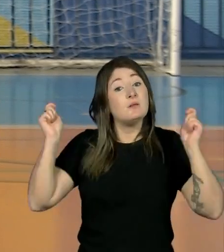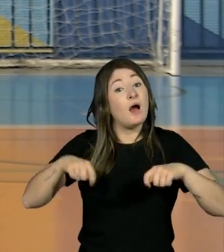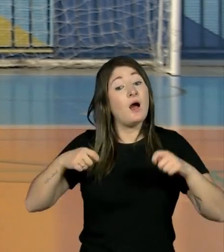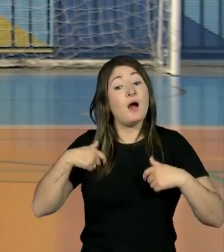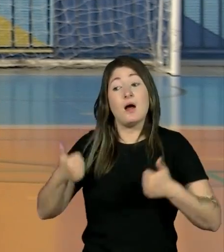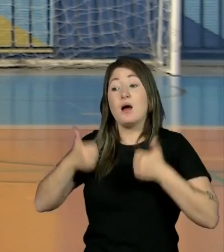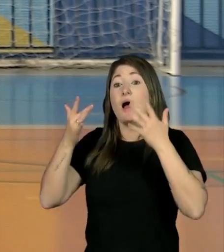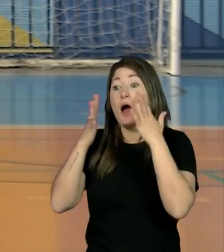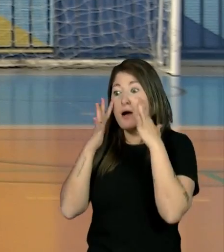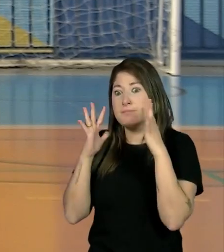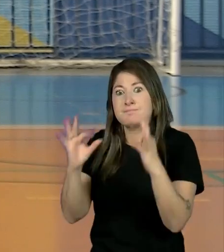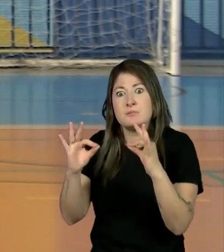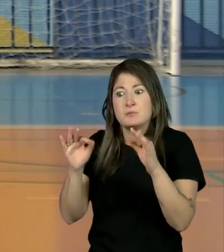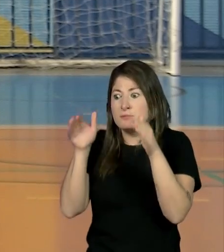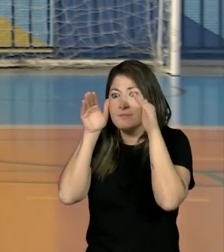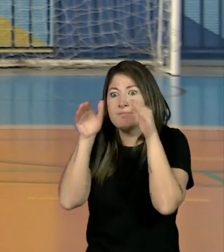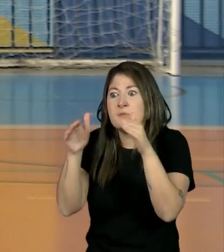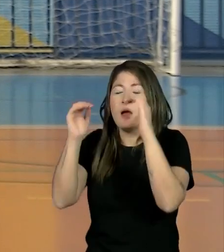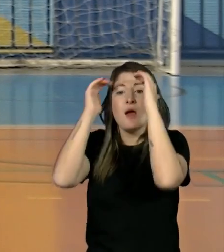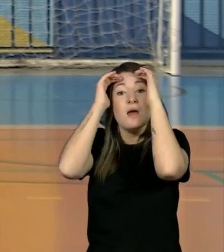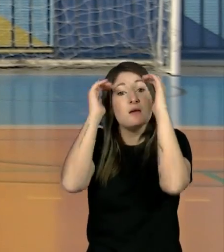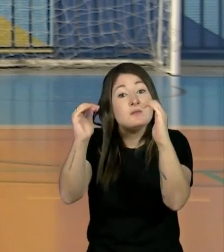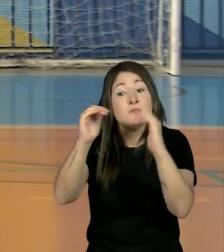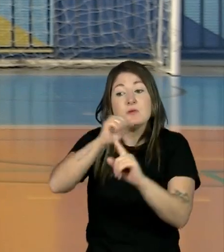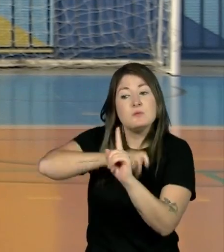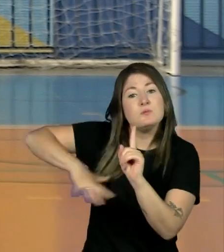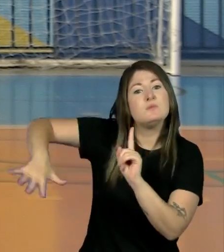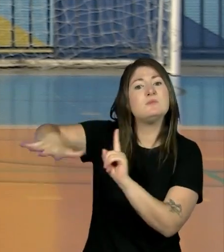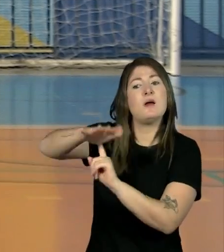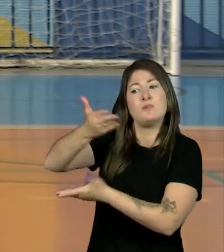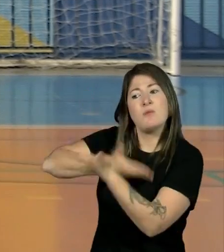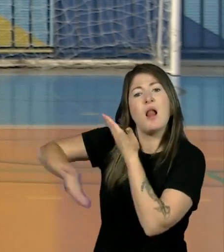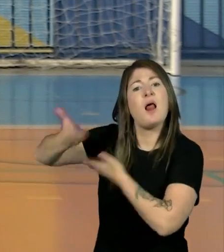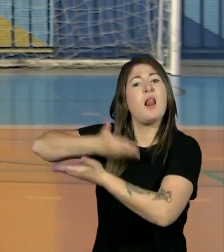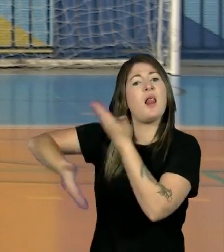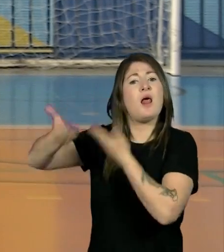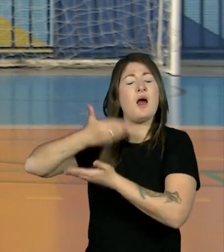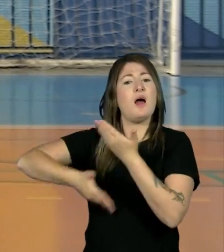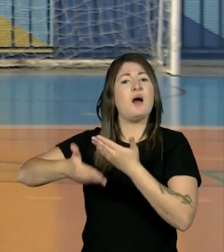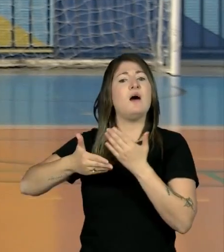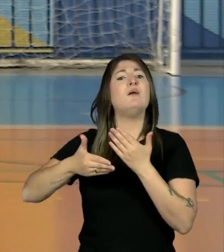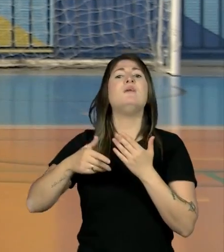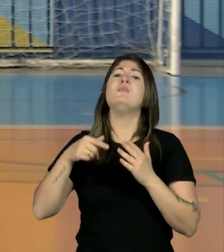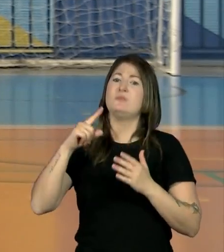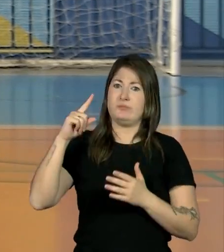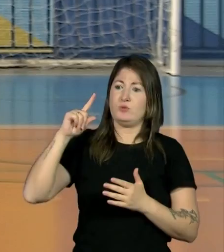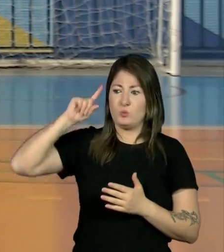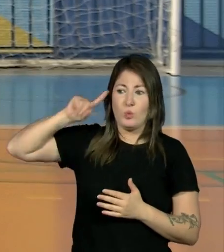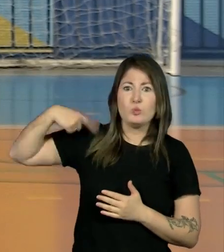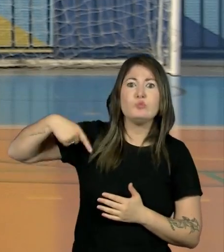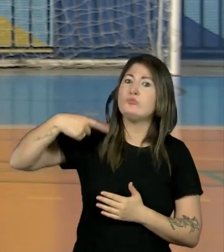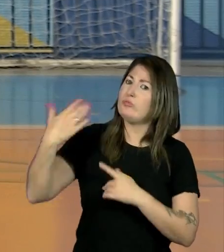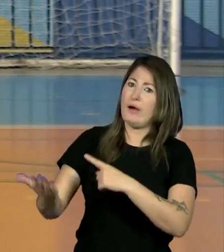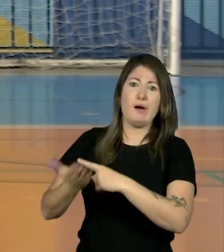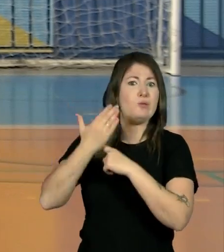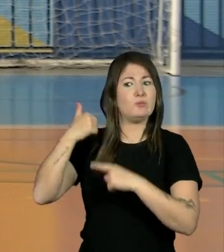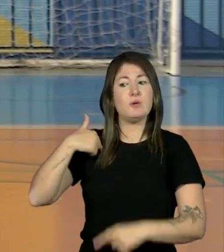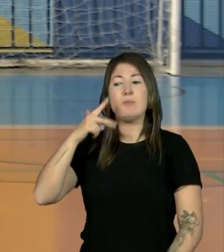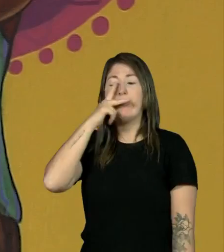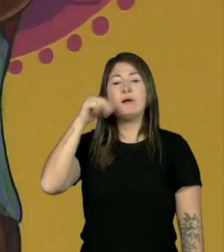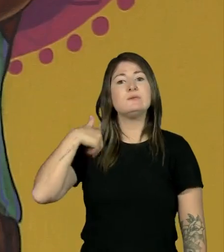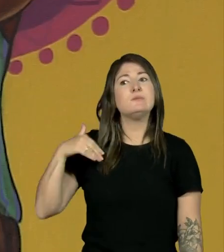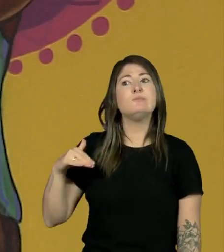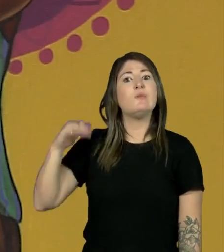concentração, você tem mais respeito, você dialoga com as pessoas. Isso ajuda muito no seu dia a dia e conforme você vai crescendo, isso vai te ajudando cada vez